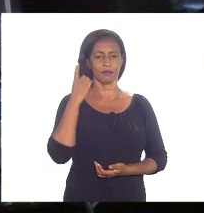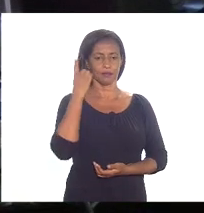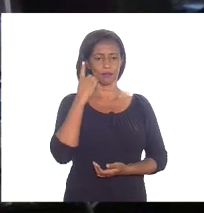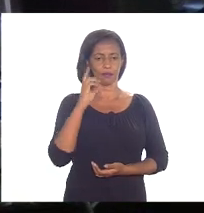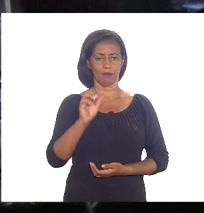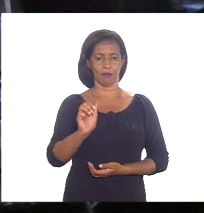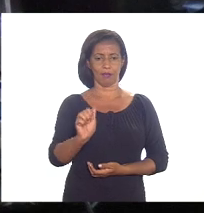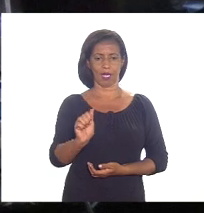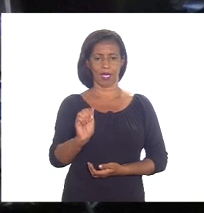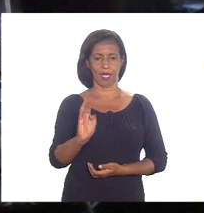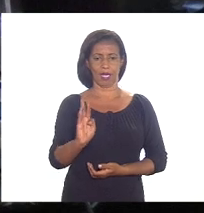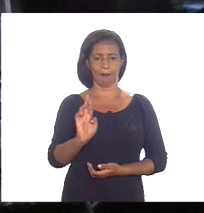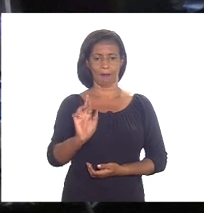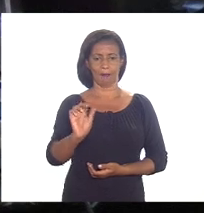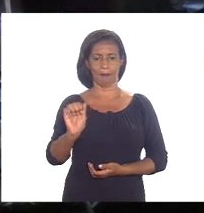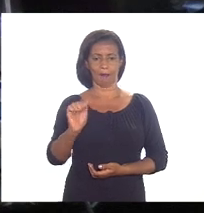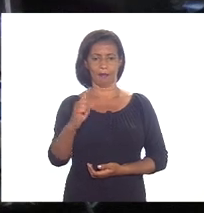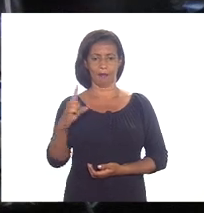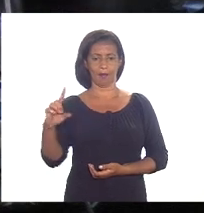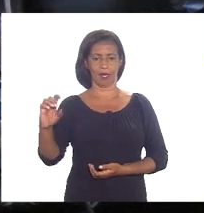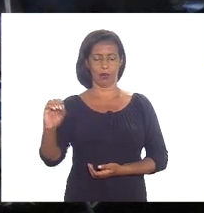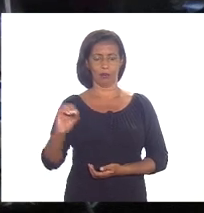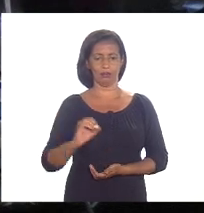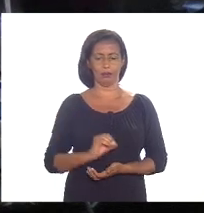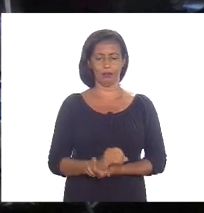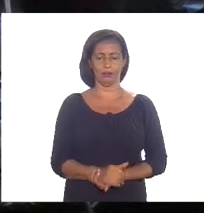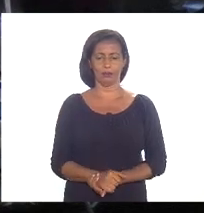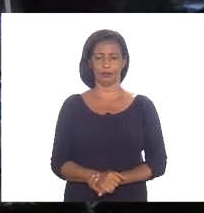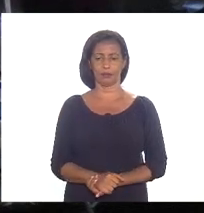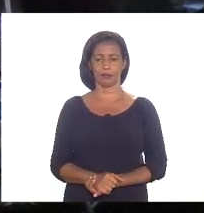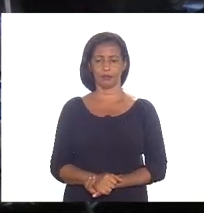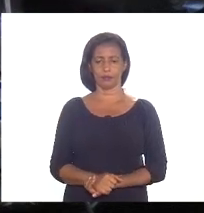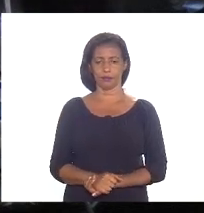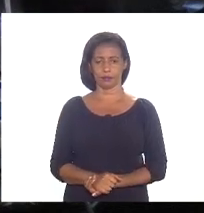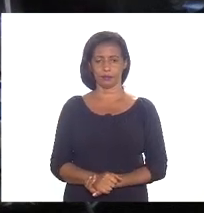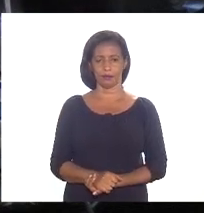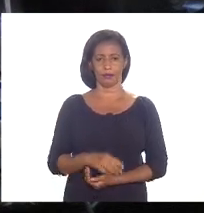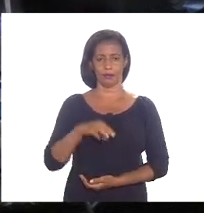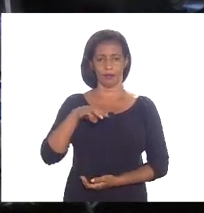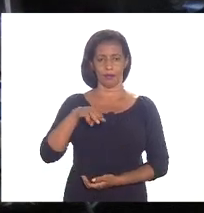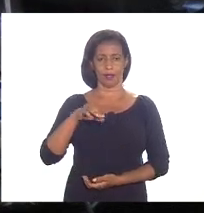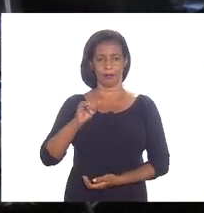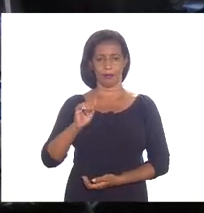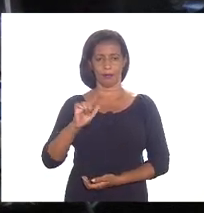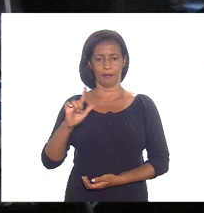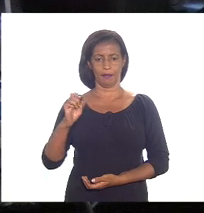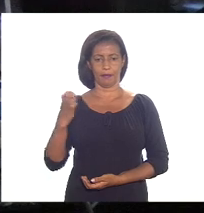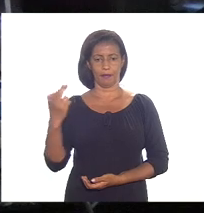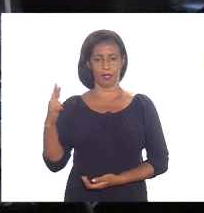Abraão. Deputado Marcos Abraão. Deputado Marcos Miller.